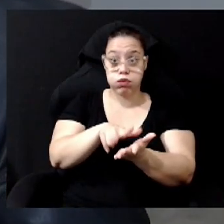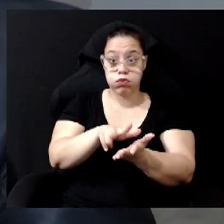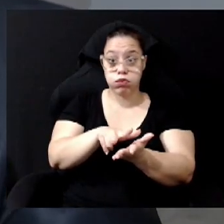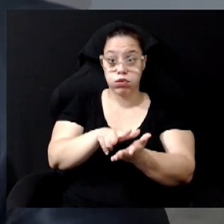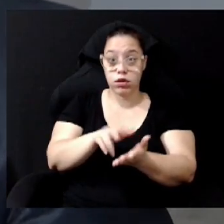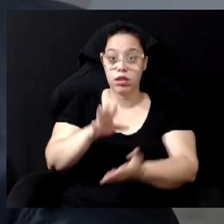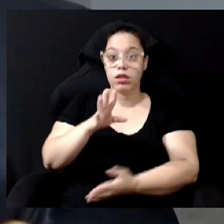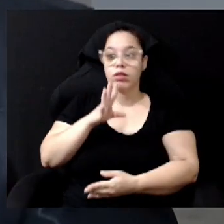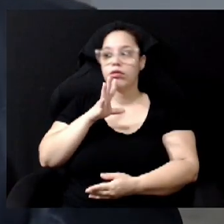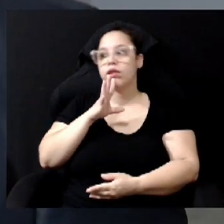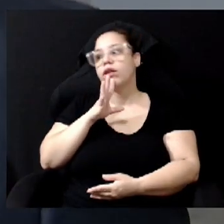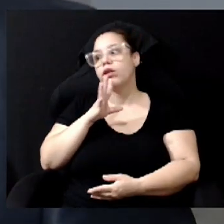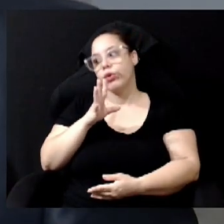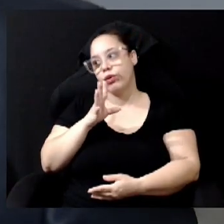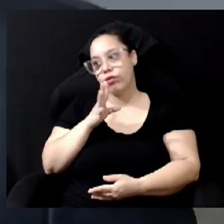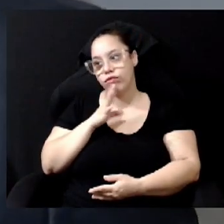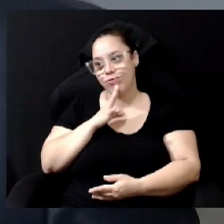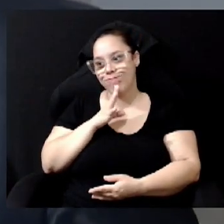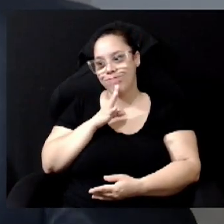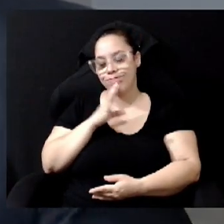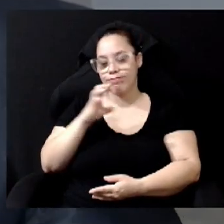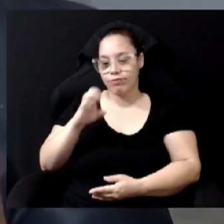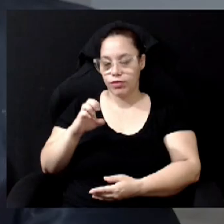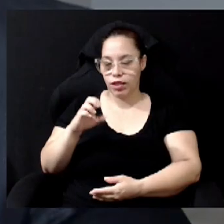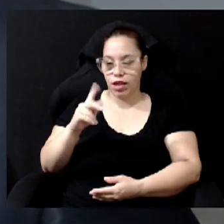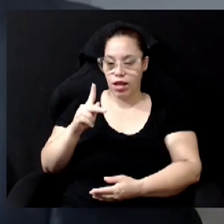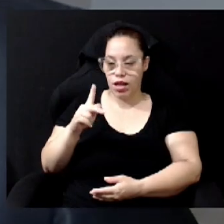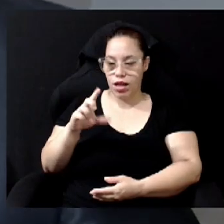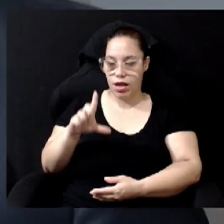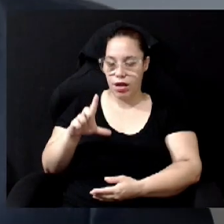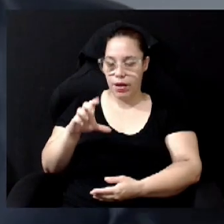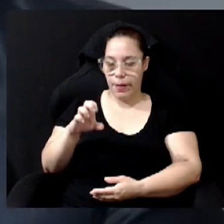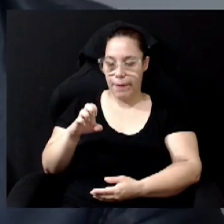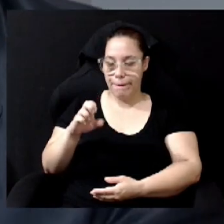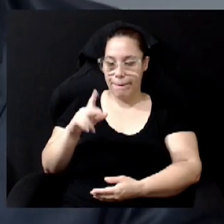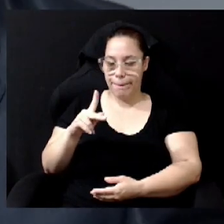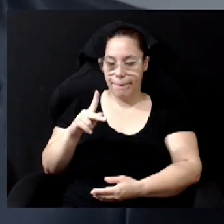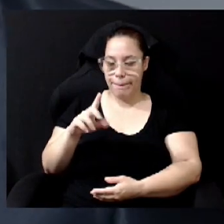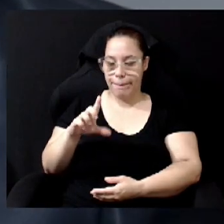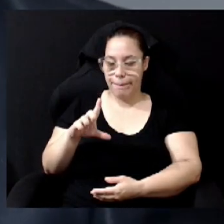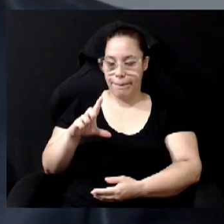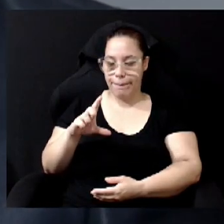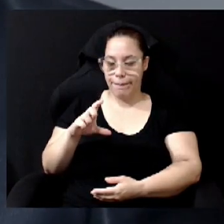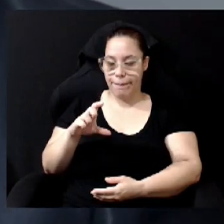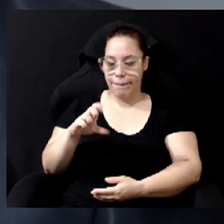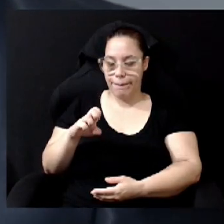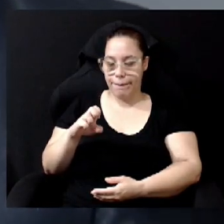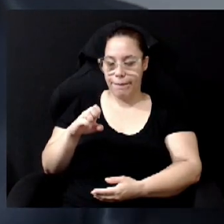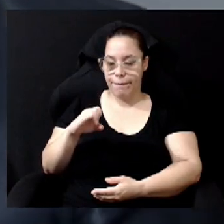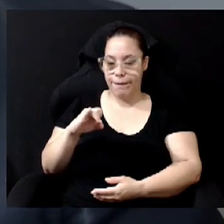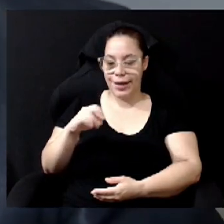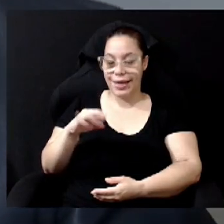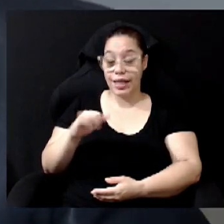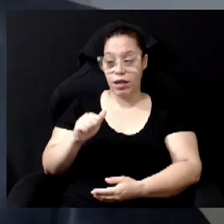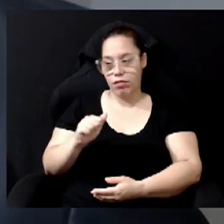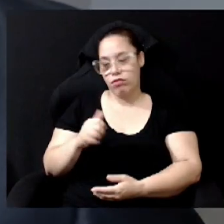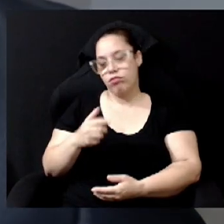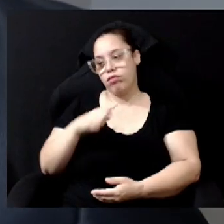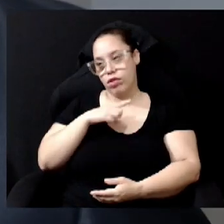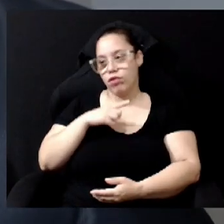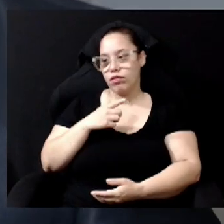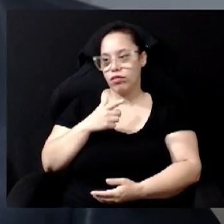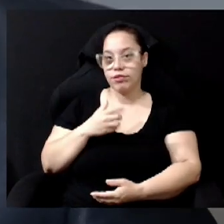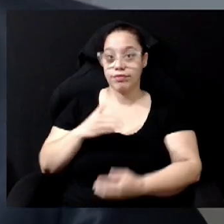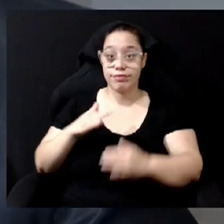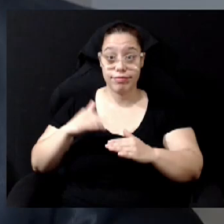conhece o ataque da epilepsia sabe o quão desesperador é, até para quem está vendo a situação. Quanto mais para